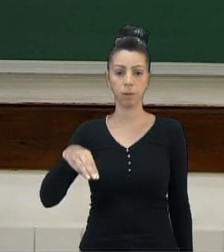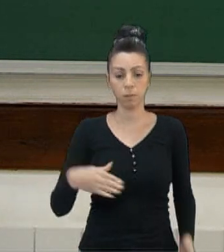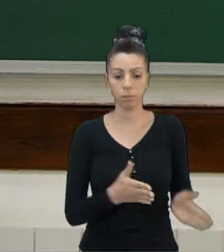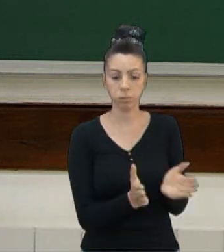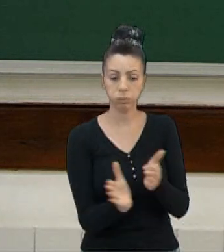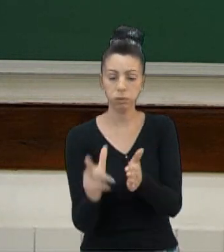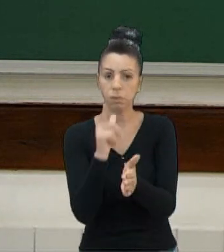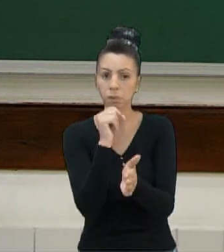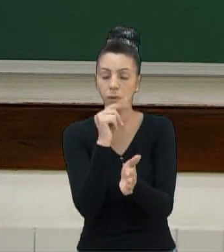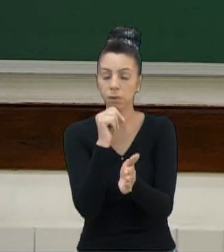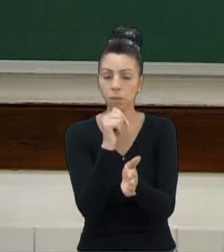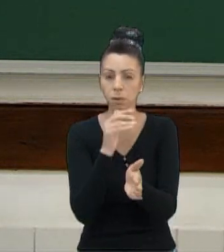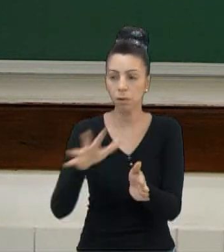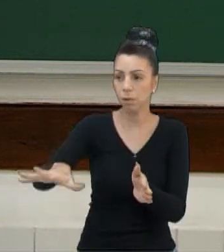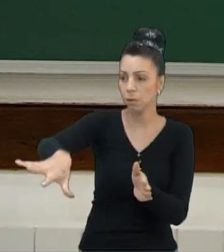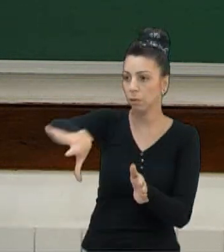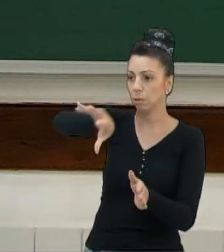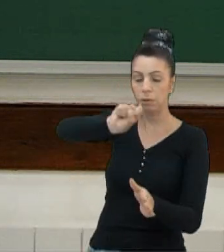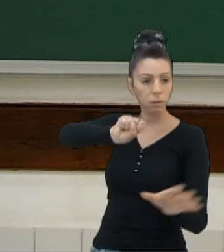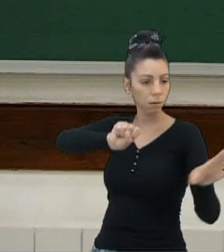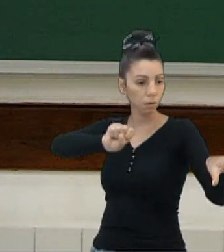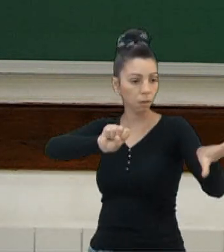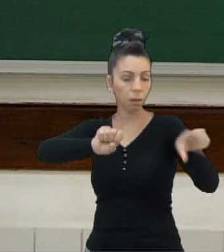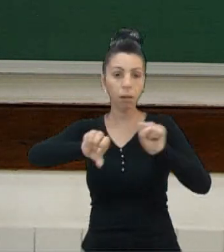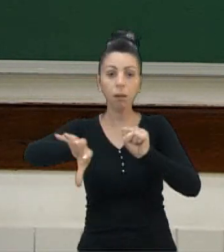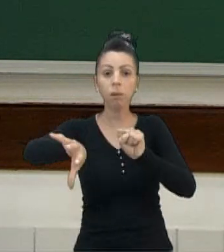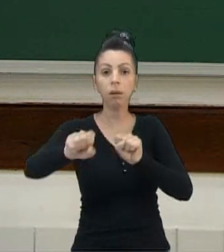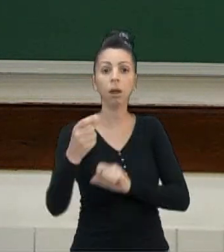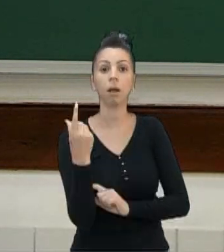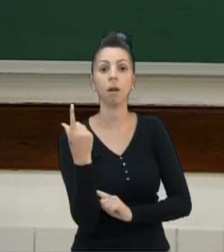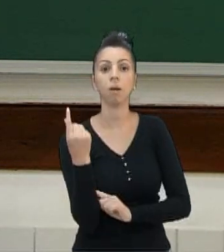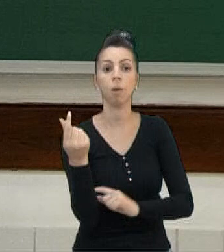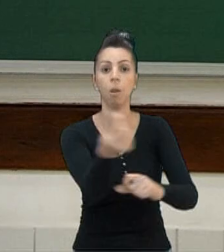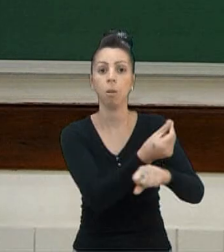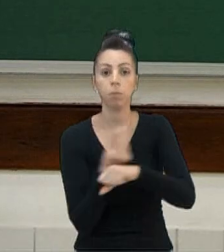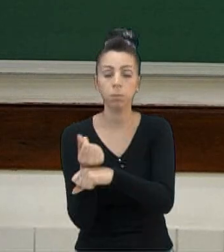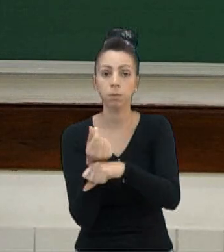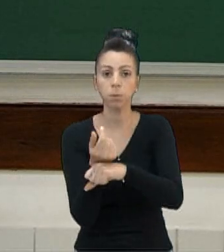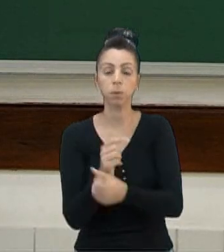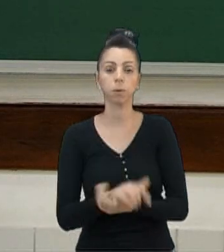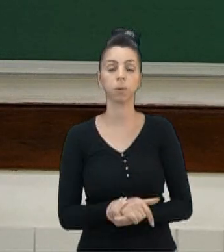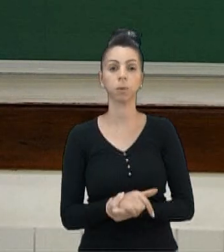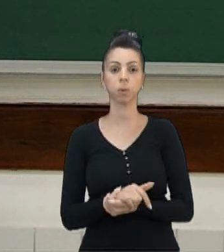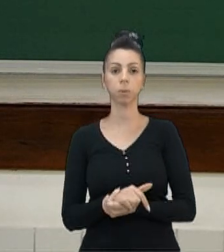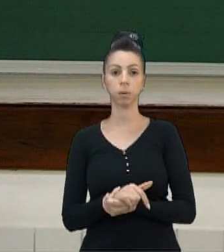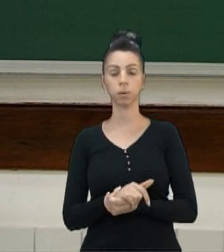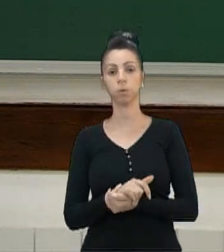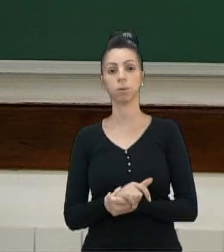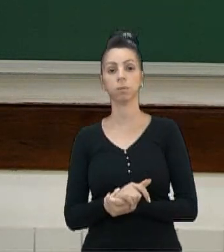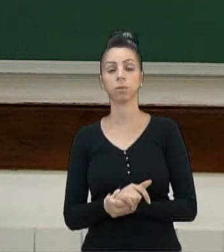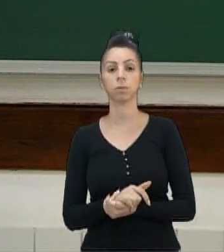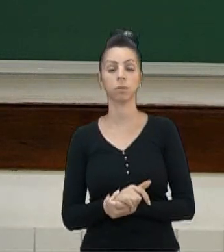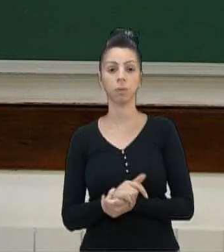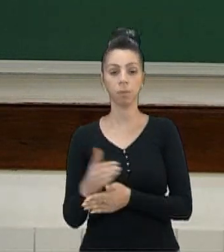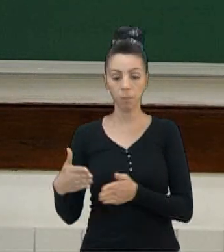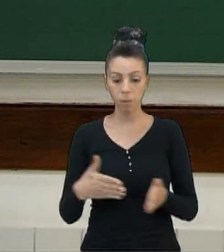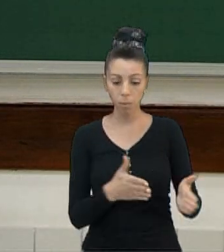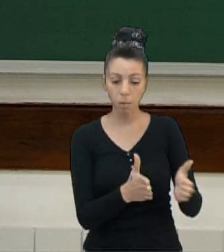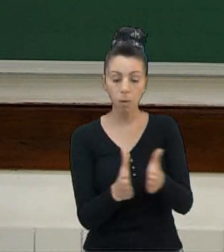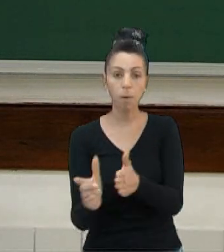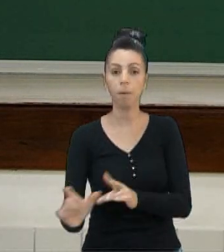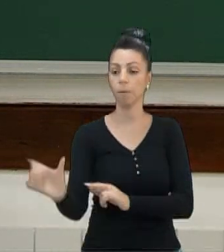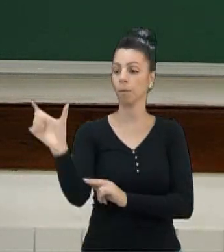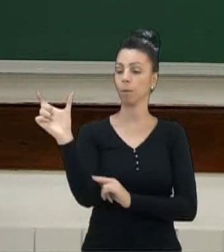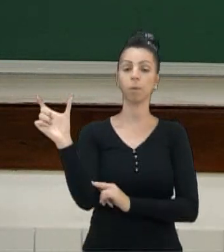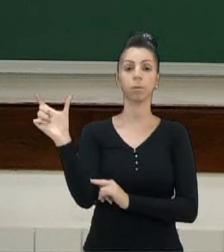só vem margem de lucro. Então, o termo margem está sendo usado de duas maneiras, né? Então, você tem a ideia